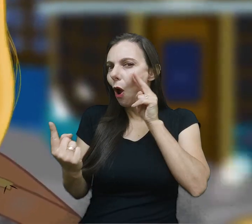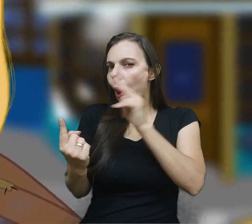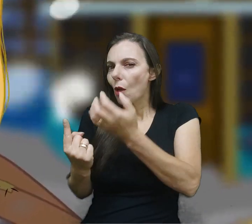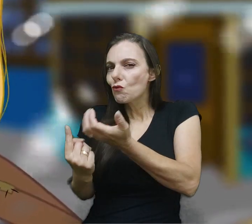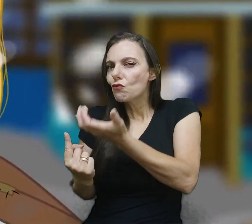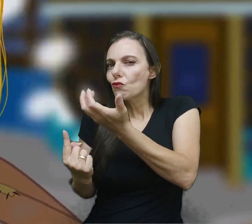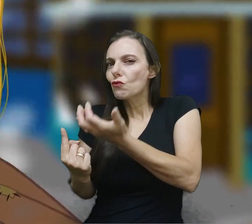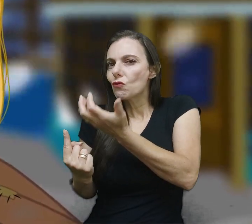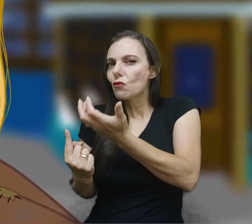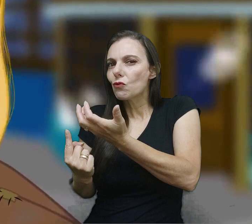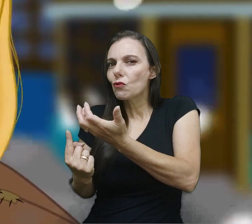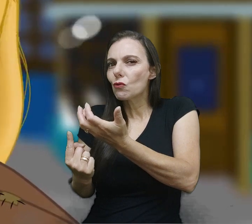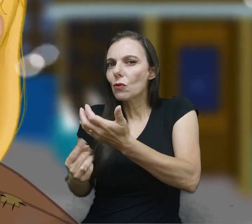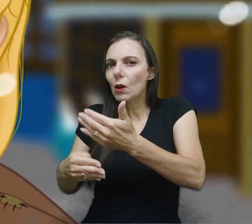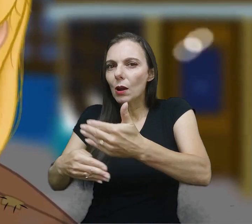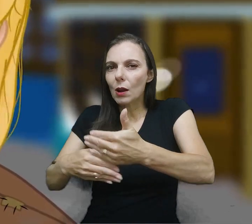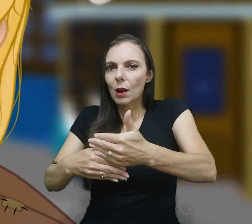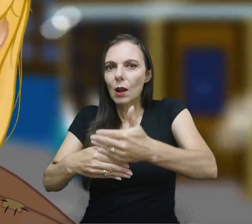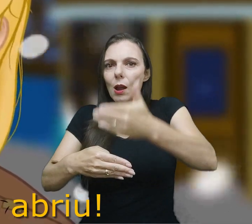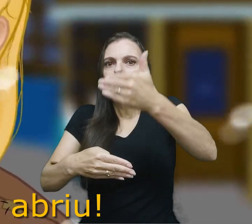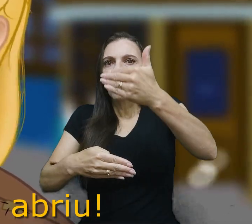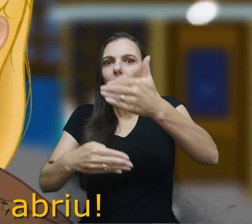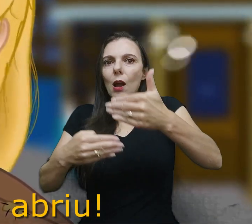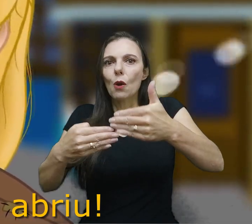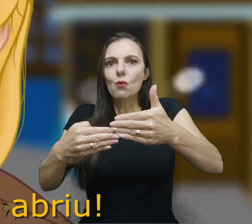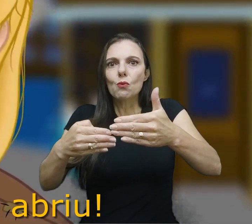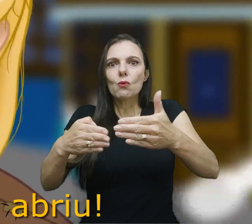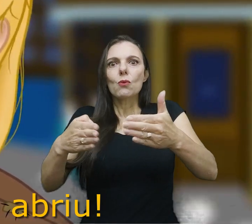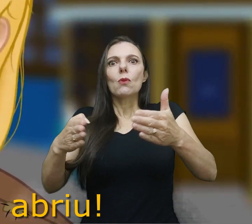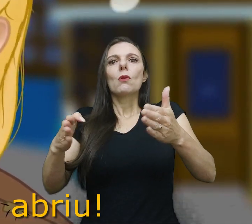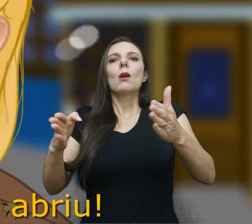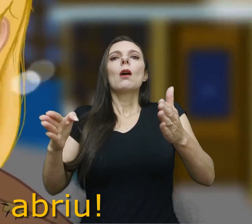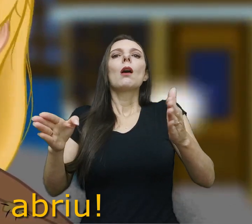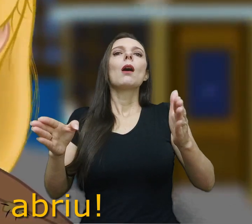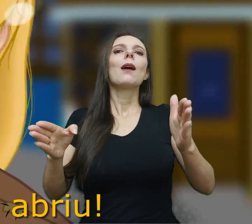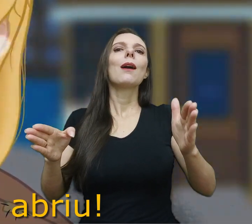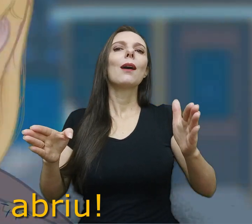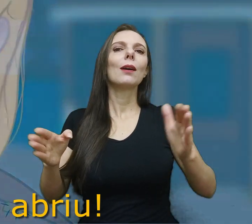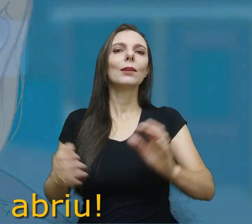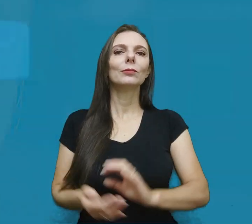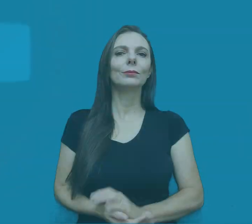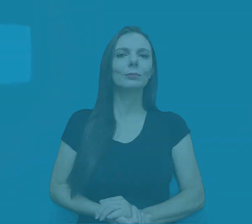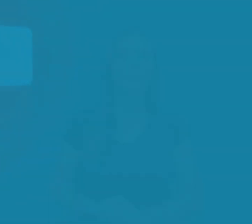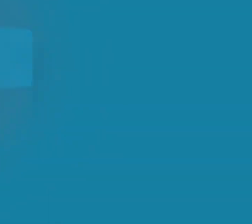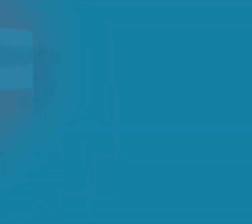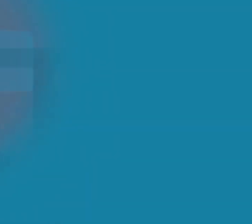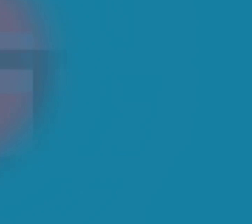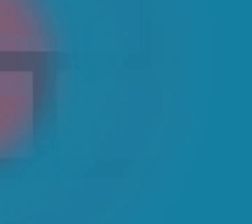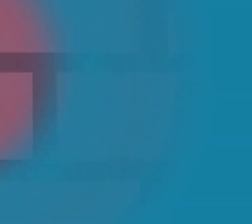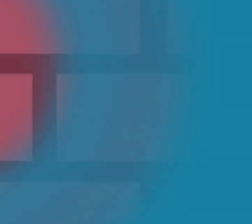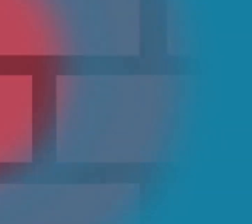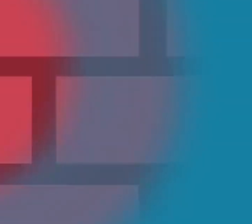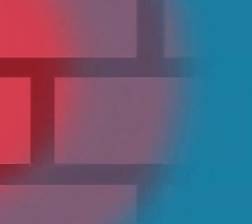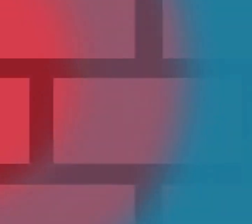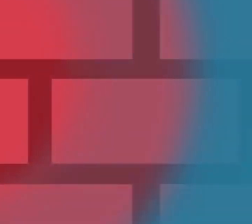Enquanto ela estava olhando para o fogo, a parede, de repente, se abriu.